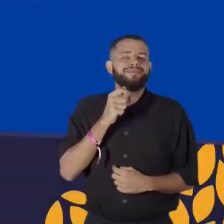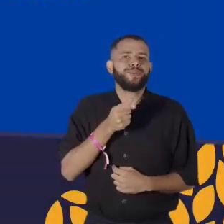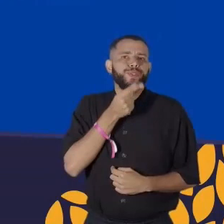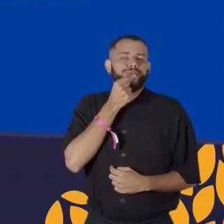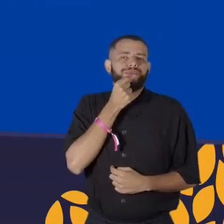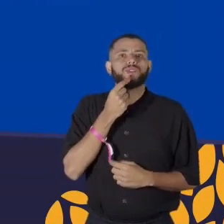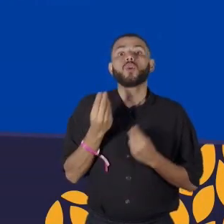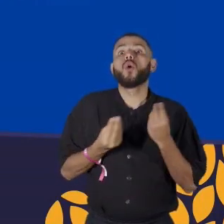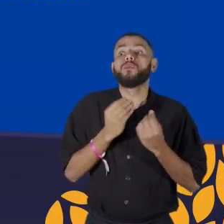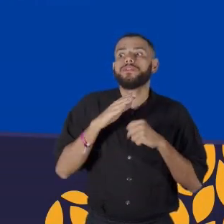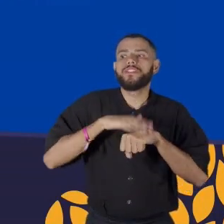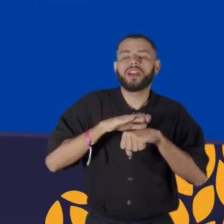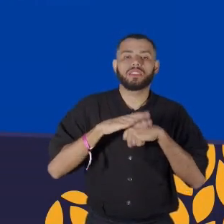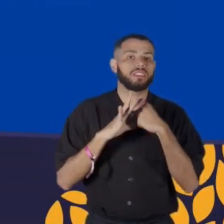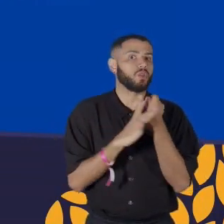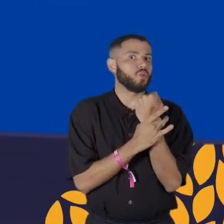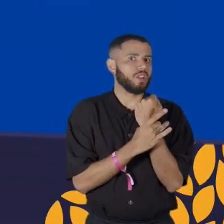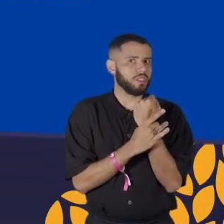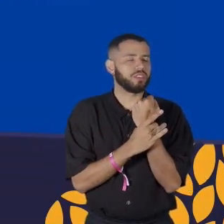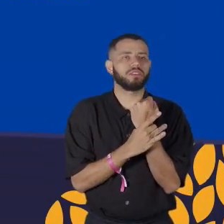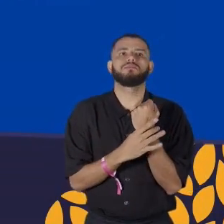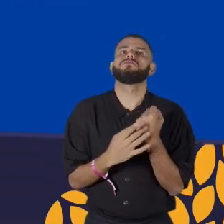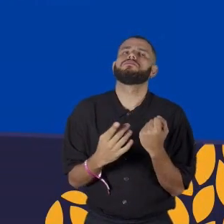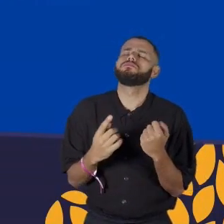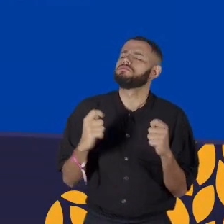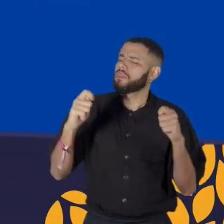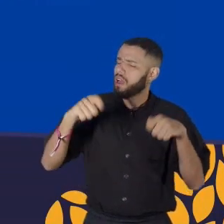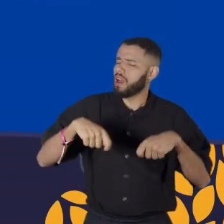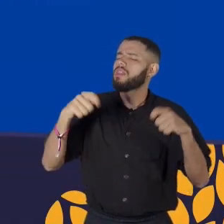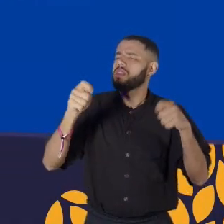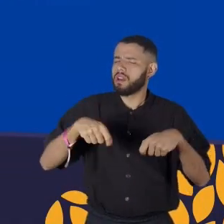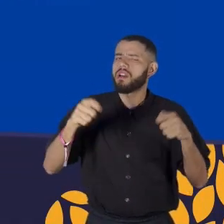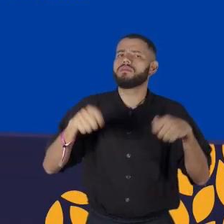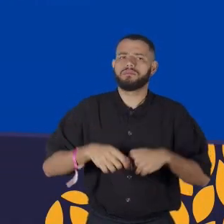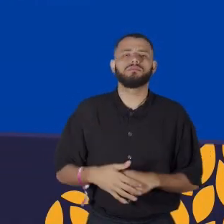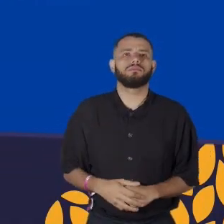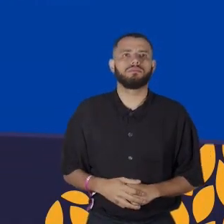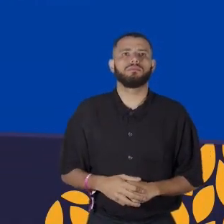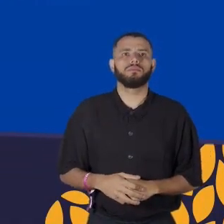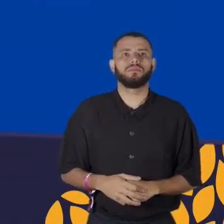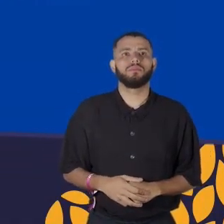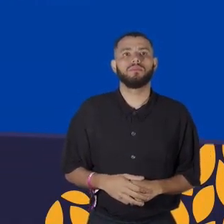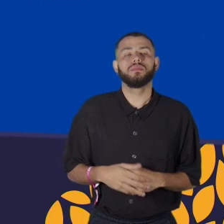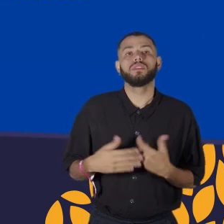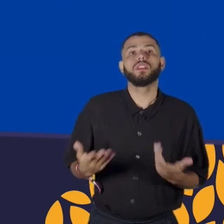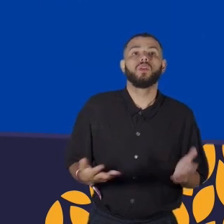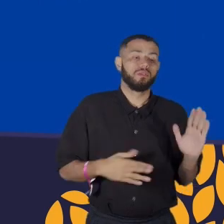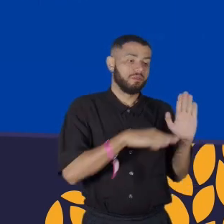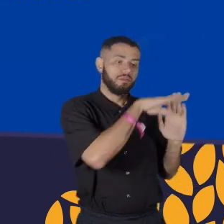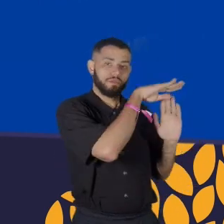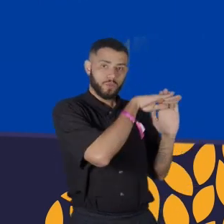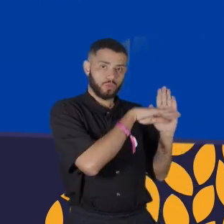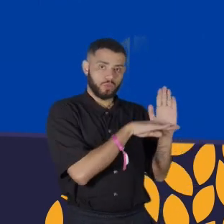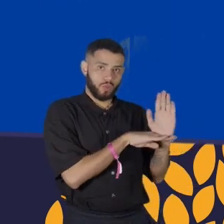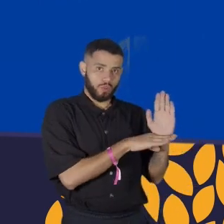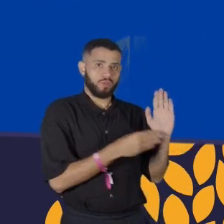possível. É possível. Então, nesse protocolo, eles trouxeram da seguinte maneira. No dia